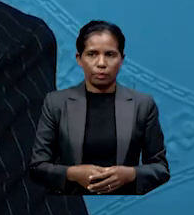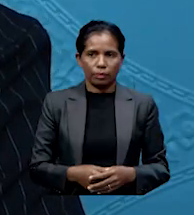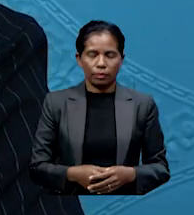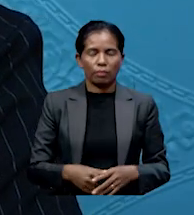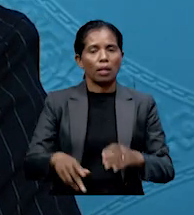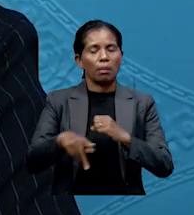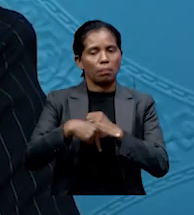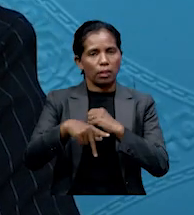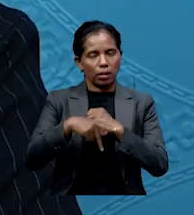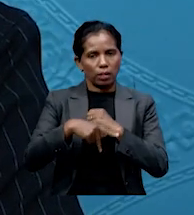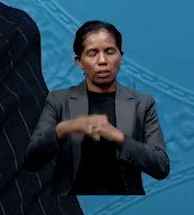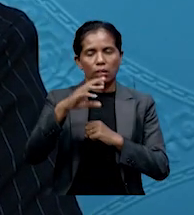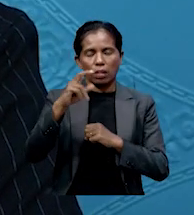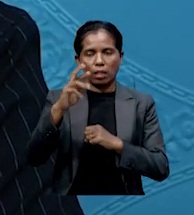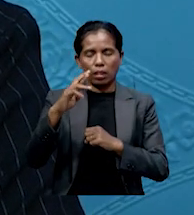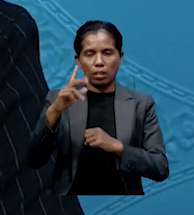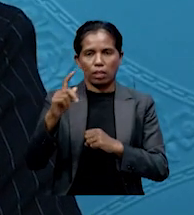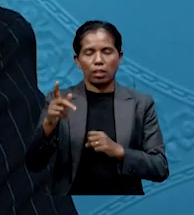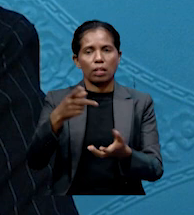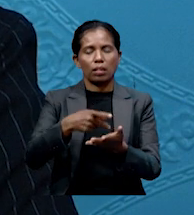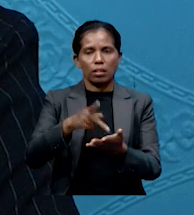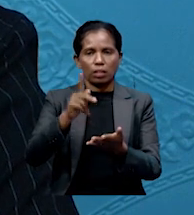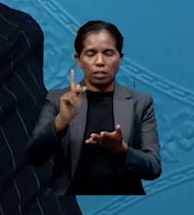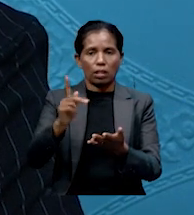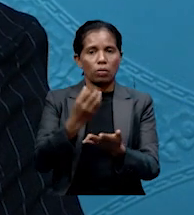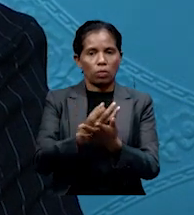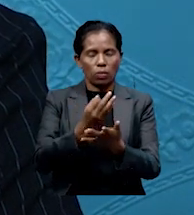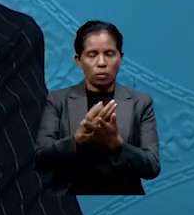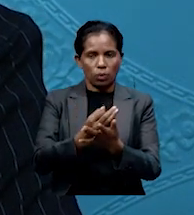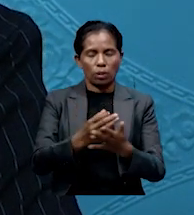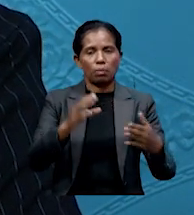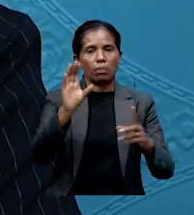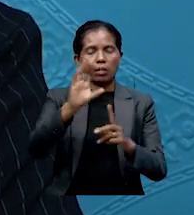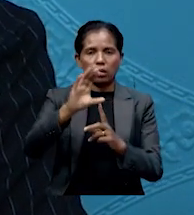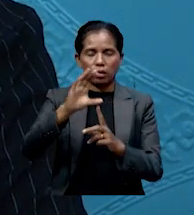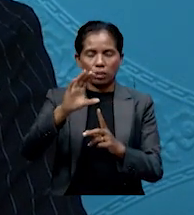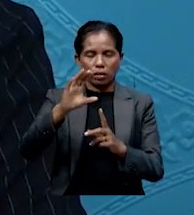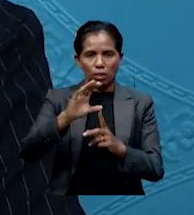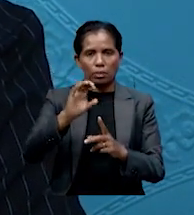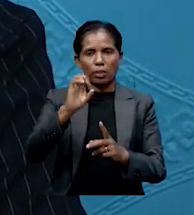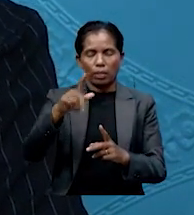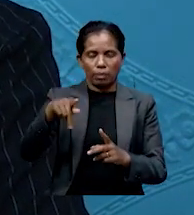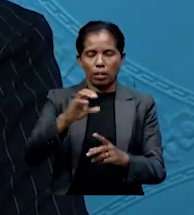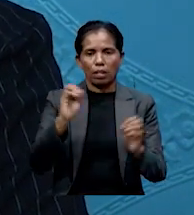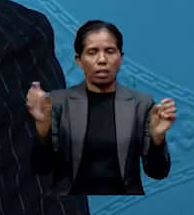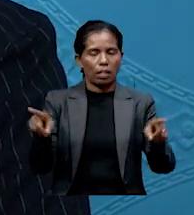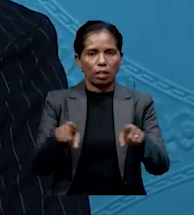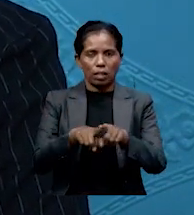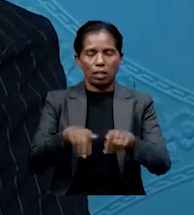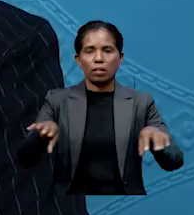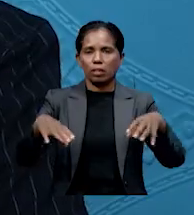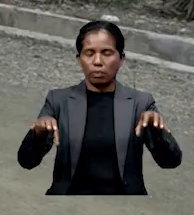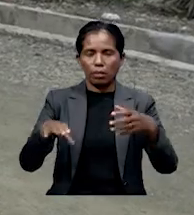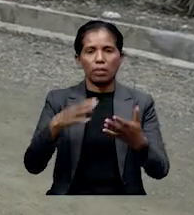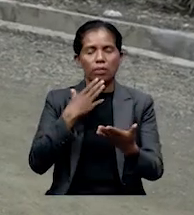Bancada da oposição considera salário para cargo chefia e empresa pública instituição Estado la balanço o prestação serviço